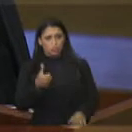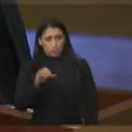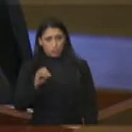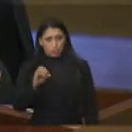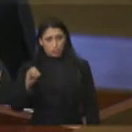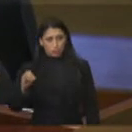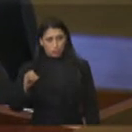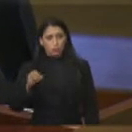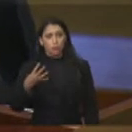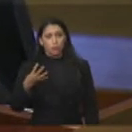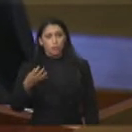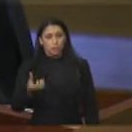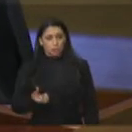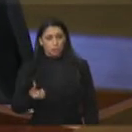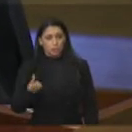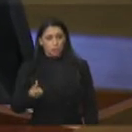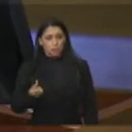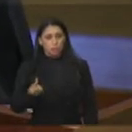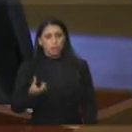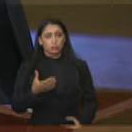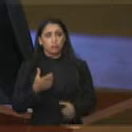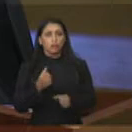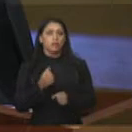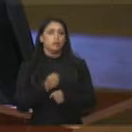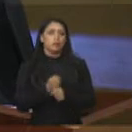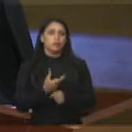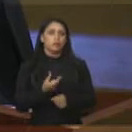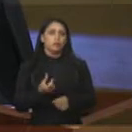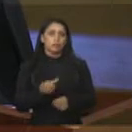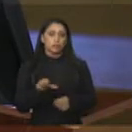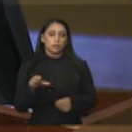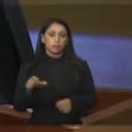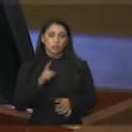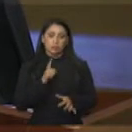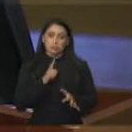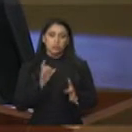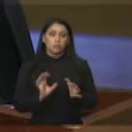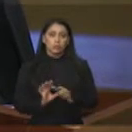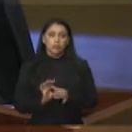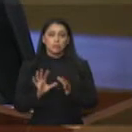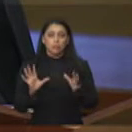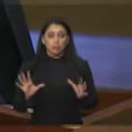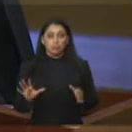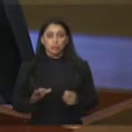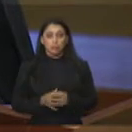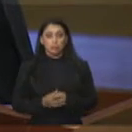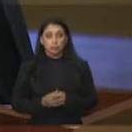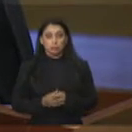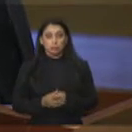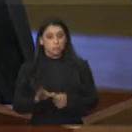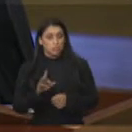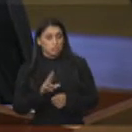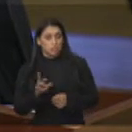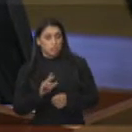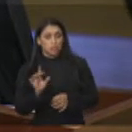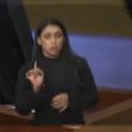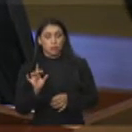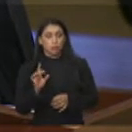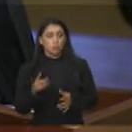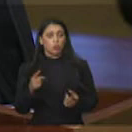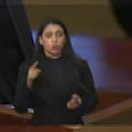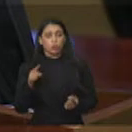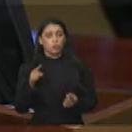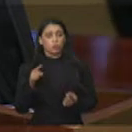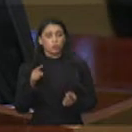10.046 de 2019, operava com relativa margem de liberdade e não apenas com a finalidade de